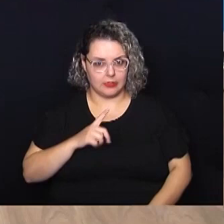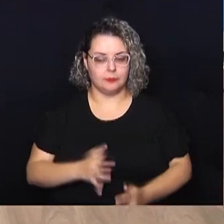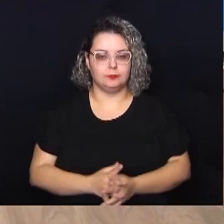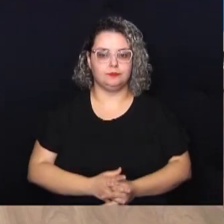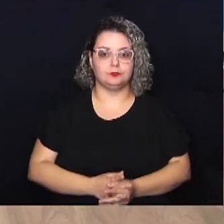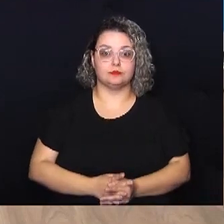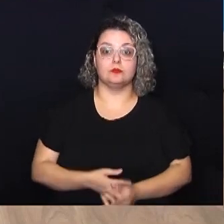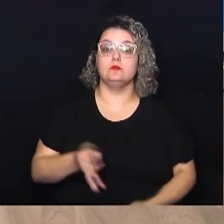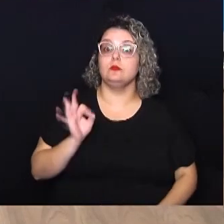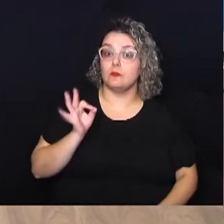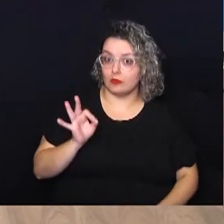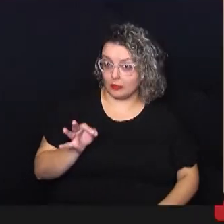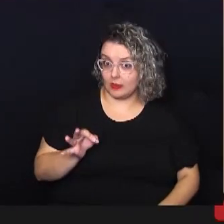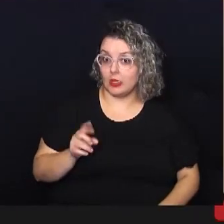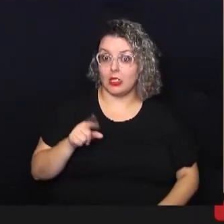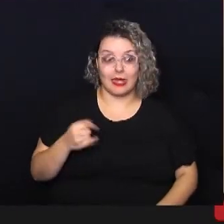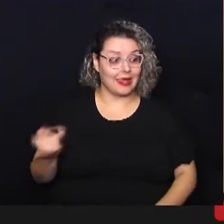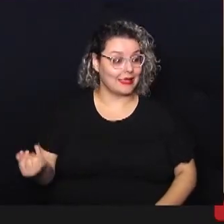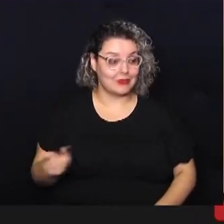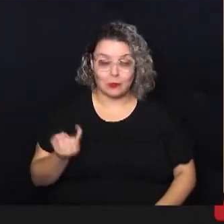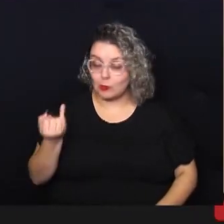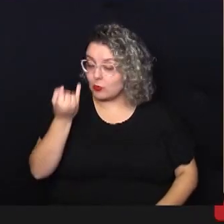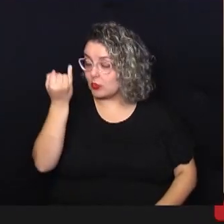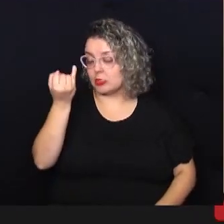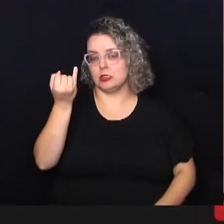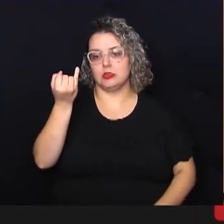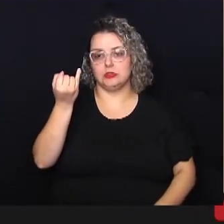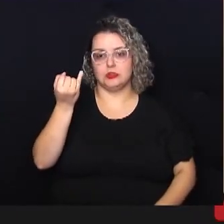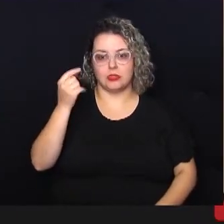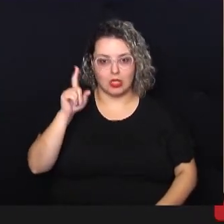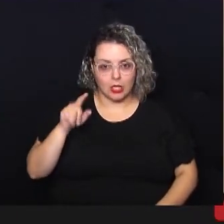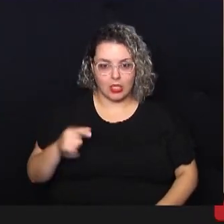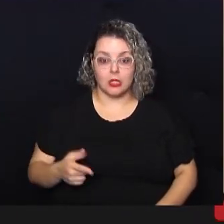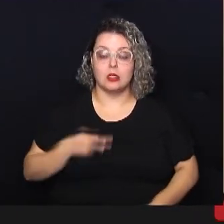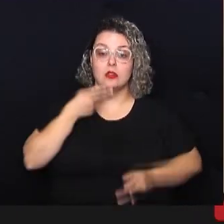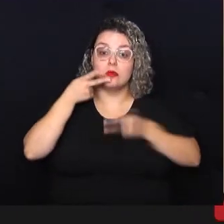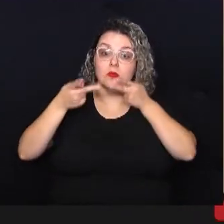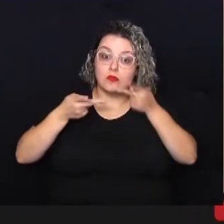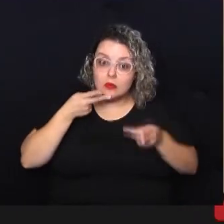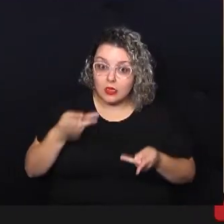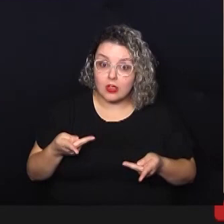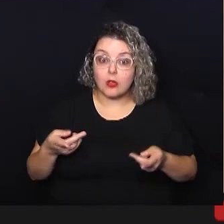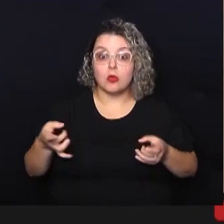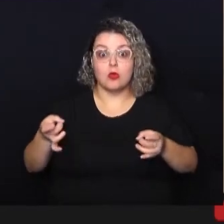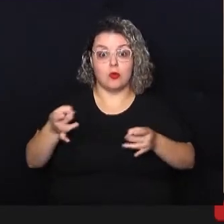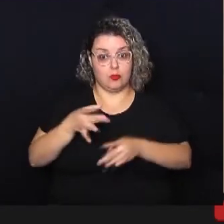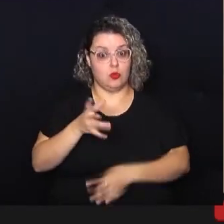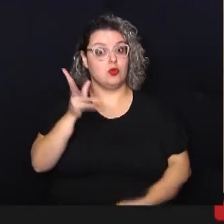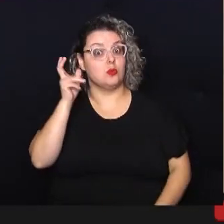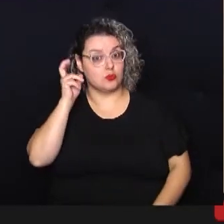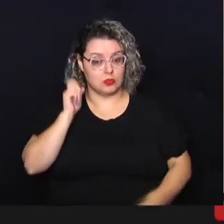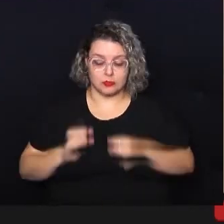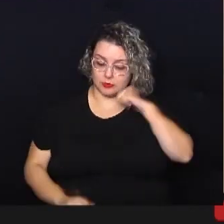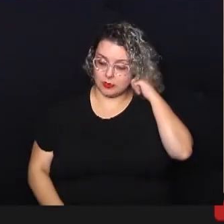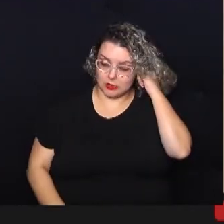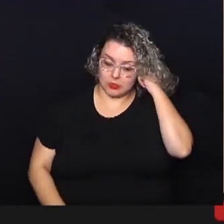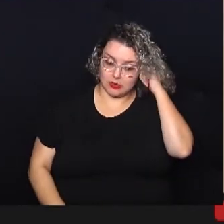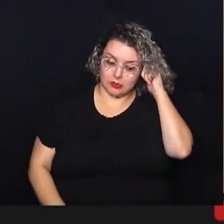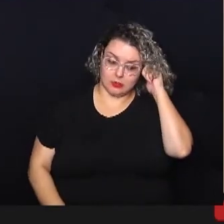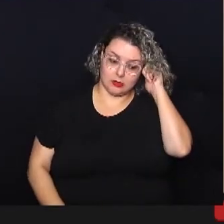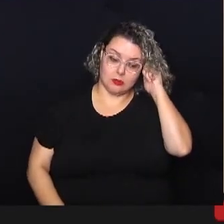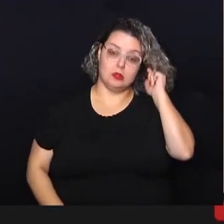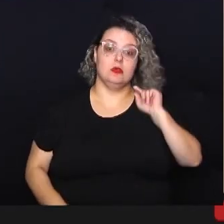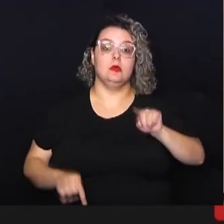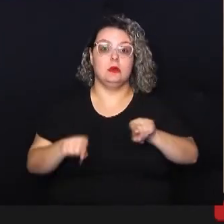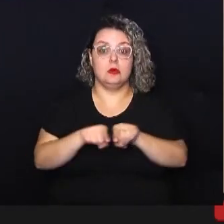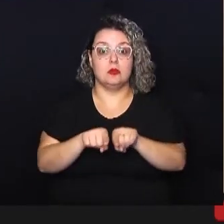Com certeza, isso é essencial. É muito, muito importante que a gente fale o que eles estão prontos para ouvir. E, ao mesmo tempo, que a gente